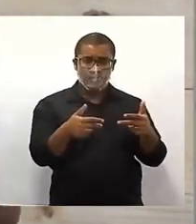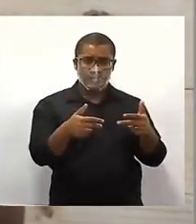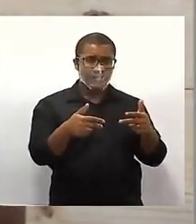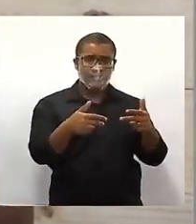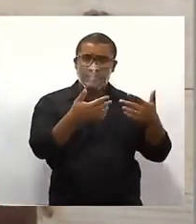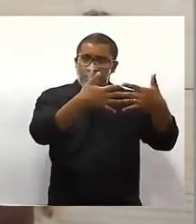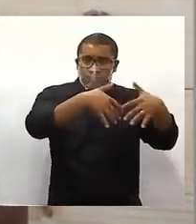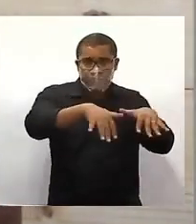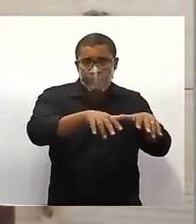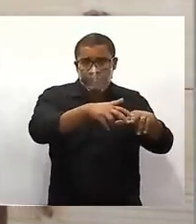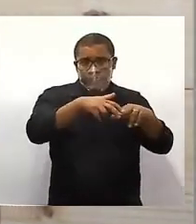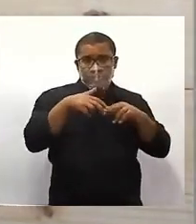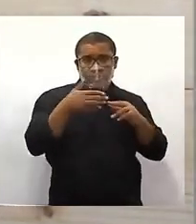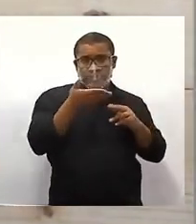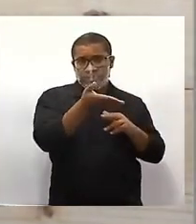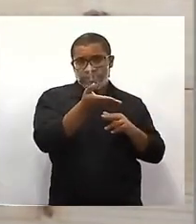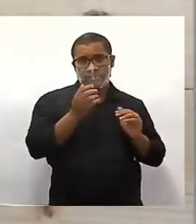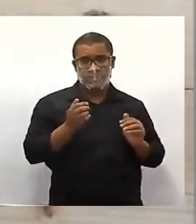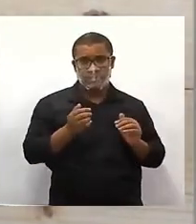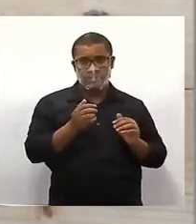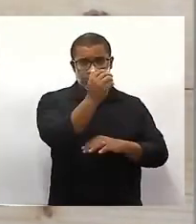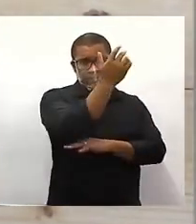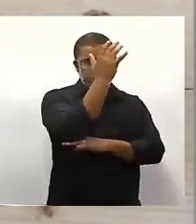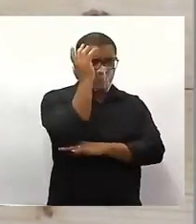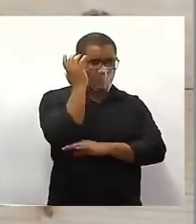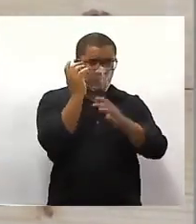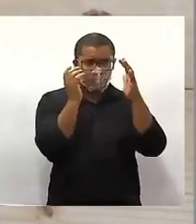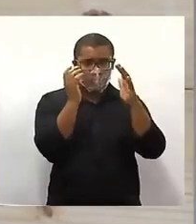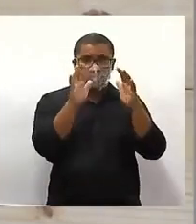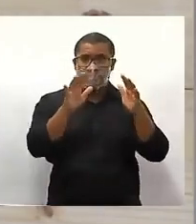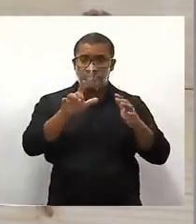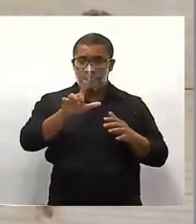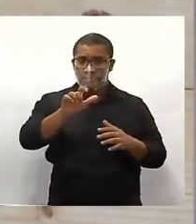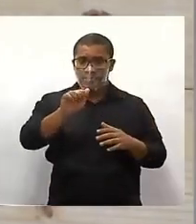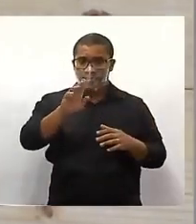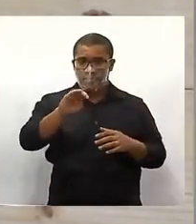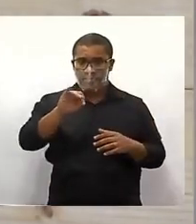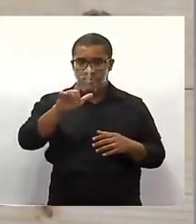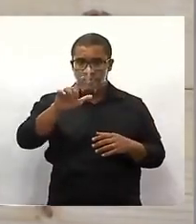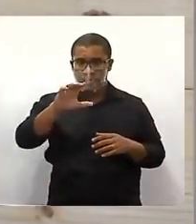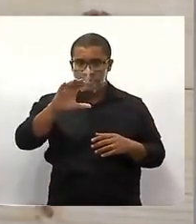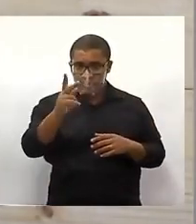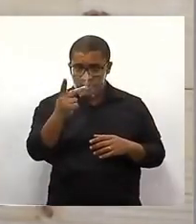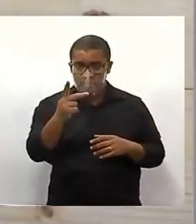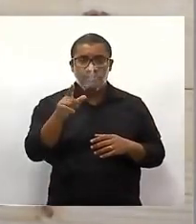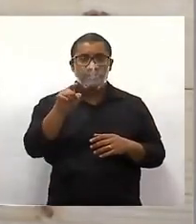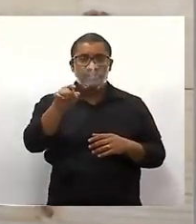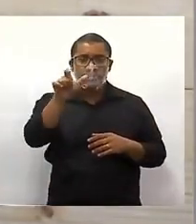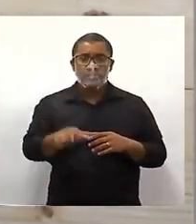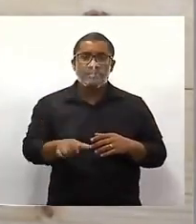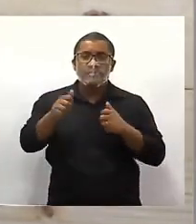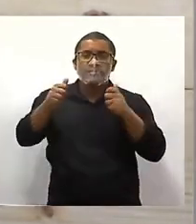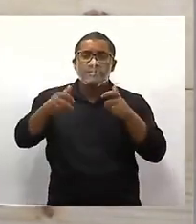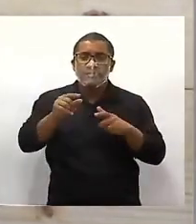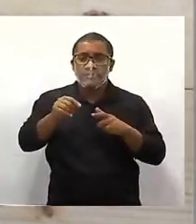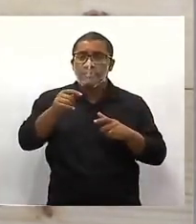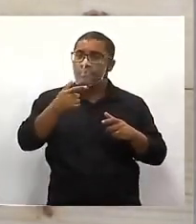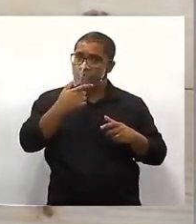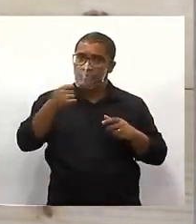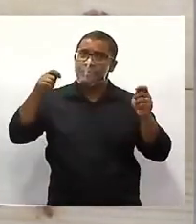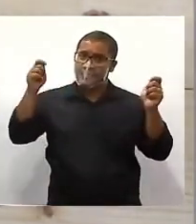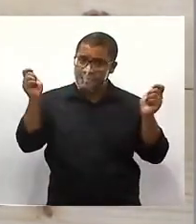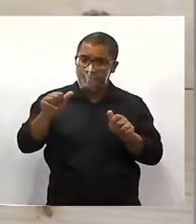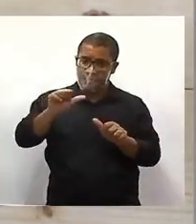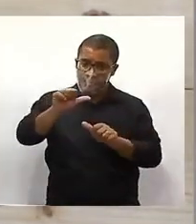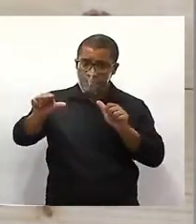O possibilismo geográfico de Lablache, ele já se fundamentava como um homem podendo